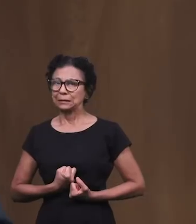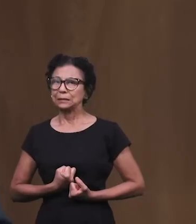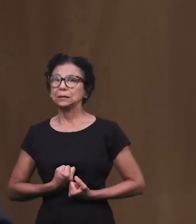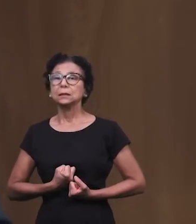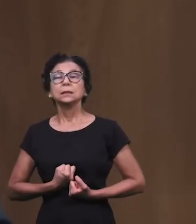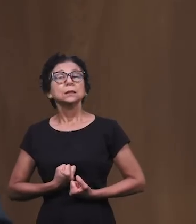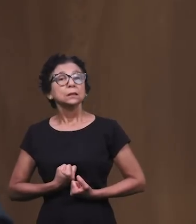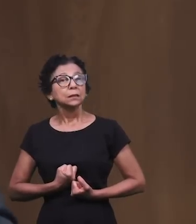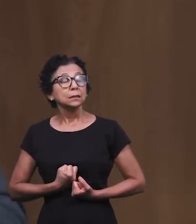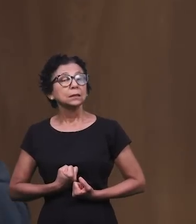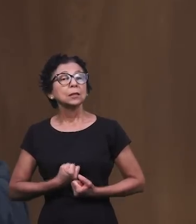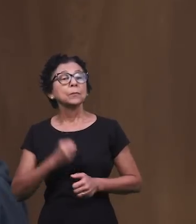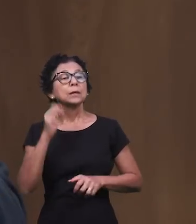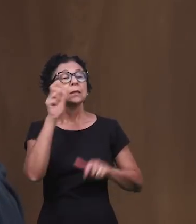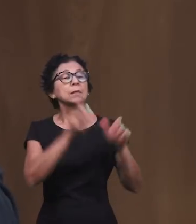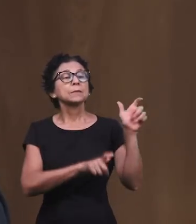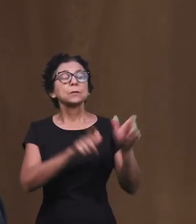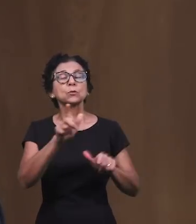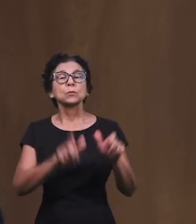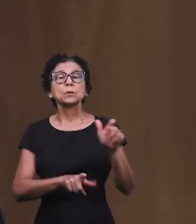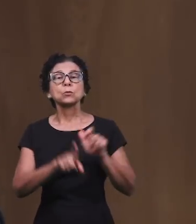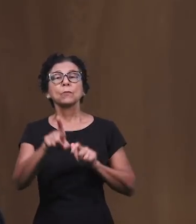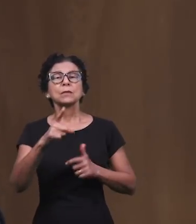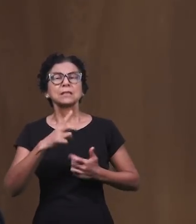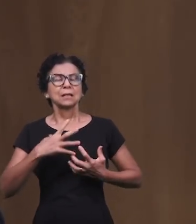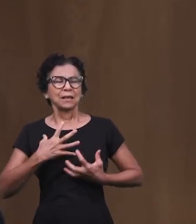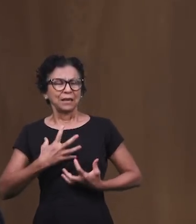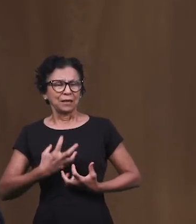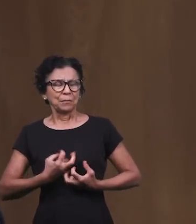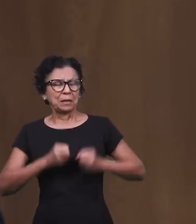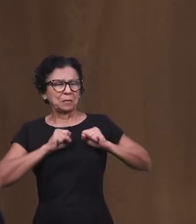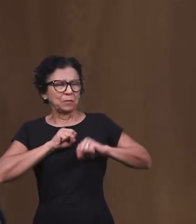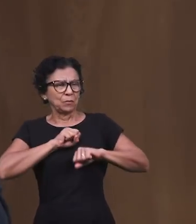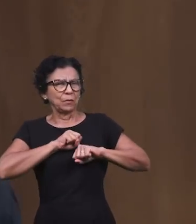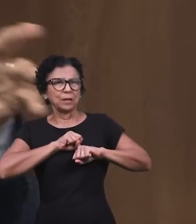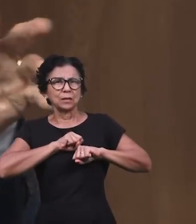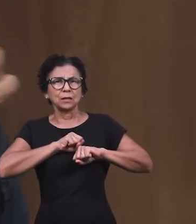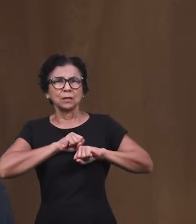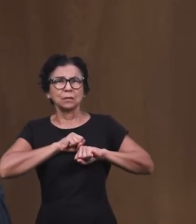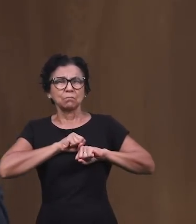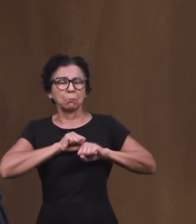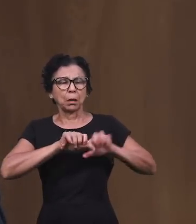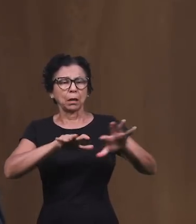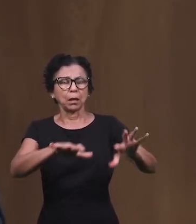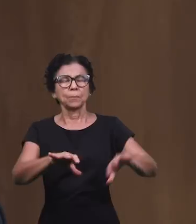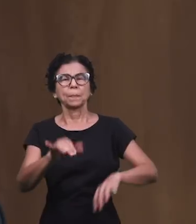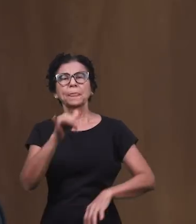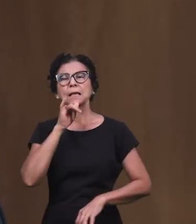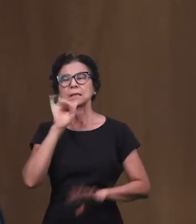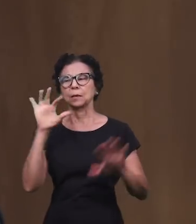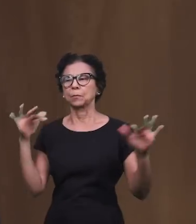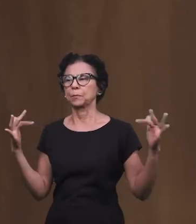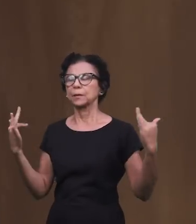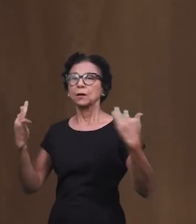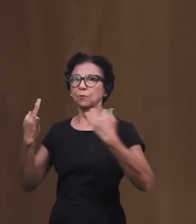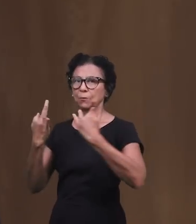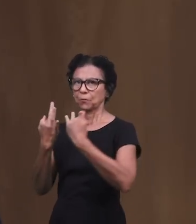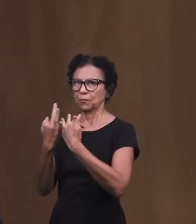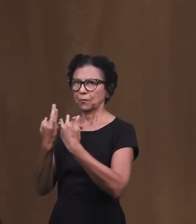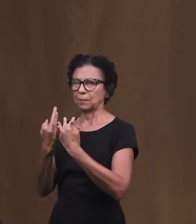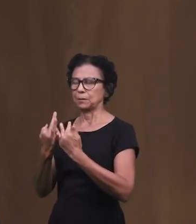a muitos. Ou seja, às vezes a pessoa está com uma mágoa. Um exemplo aqui na família. Você tem um familiar